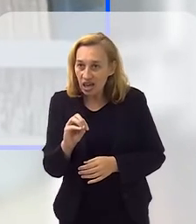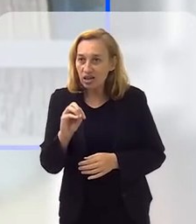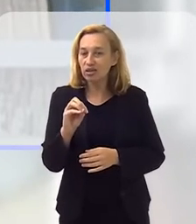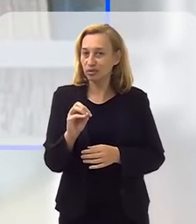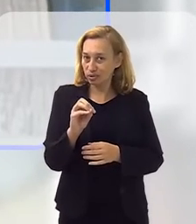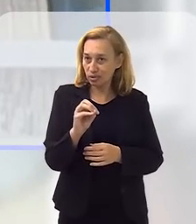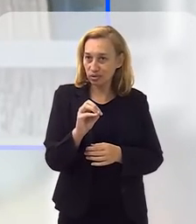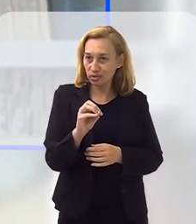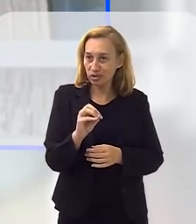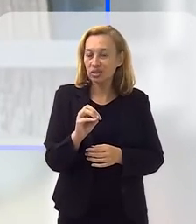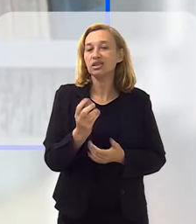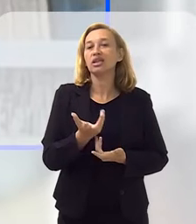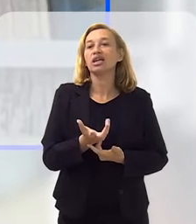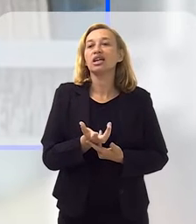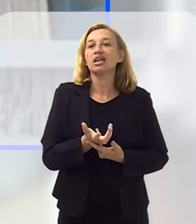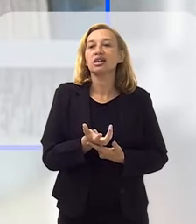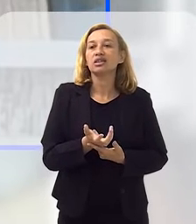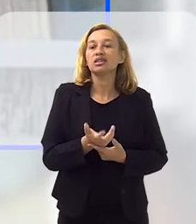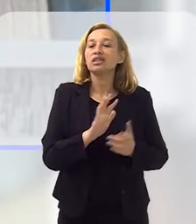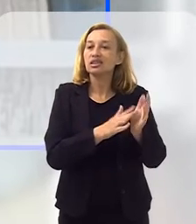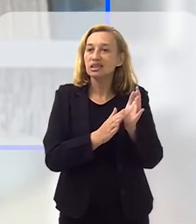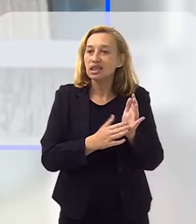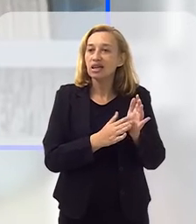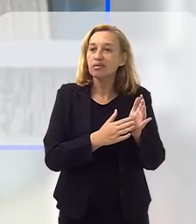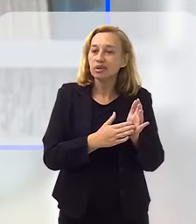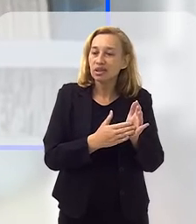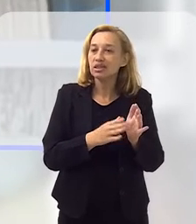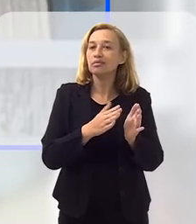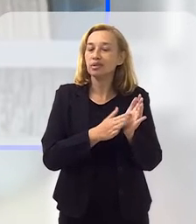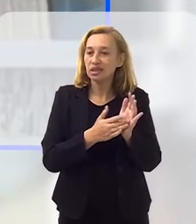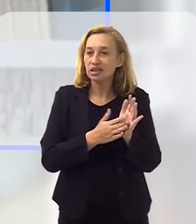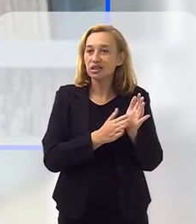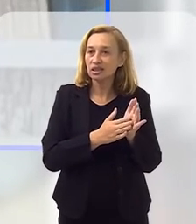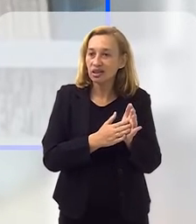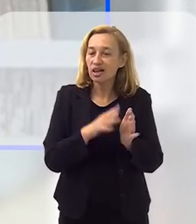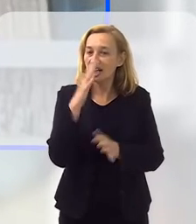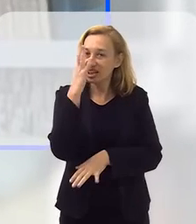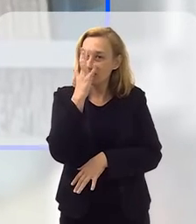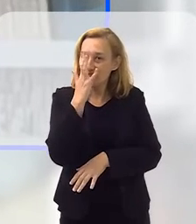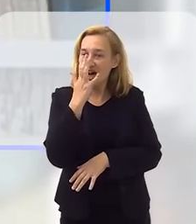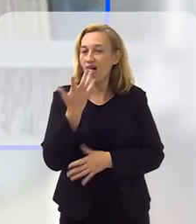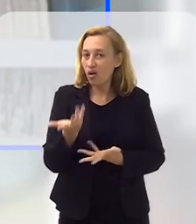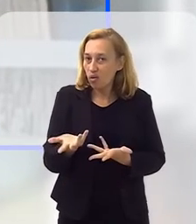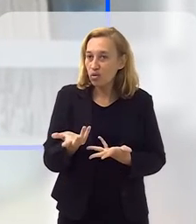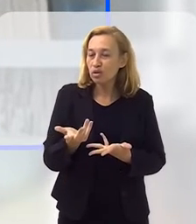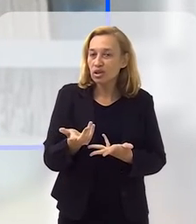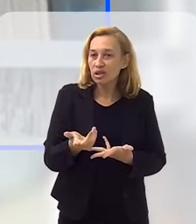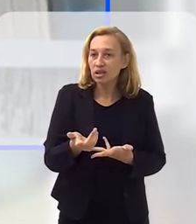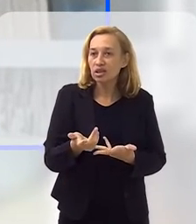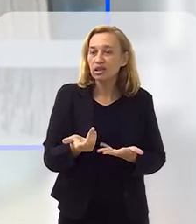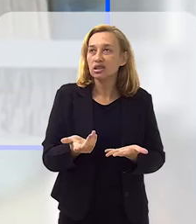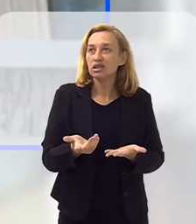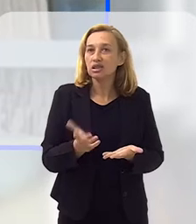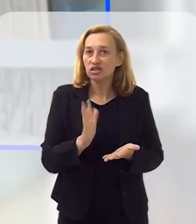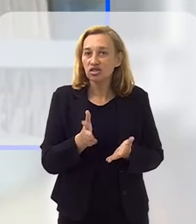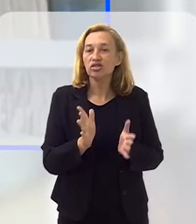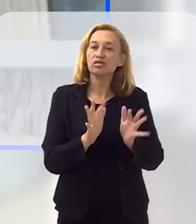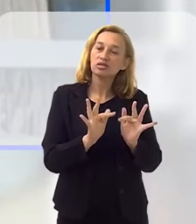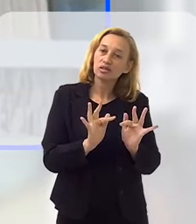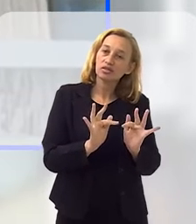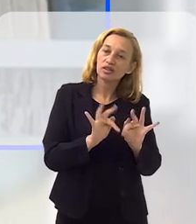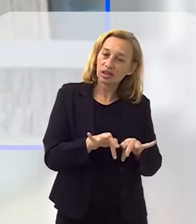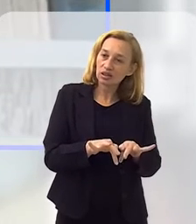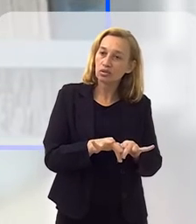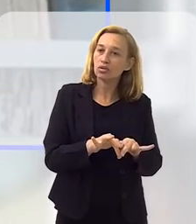terreiro, fazia-se partido alto, né? Também os sambas de meio de ano, né? Que não era o samba de carnaval, algo que praticamente acabou